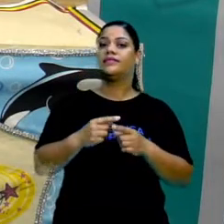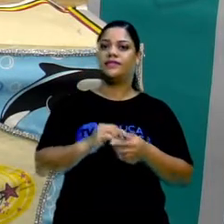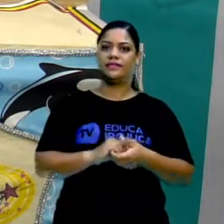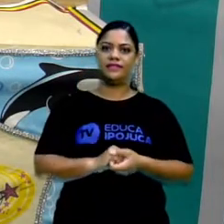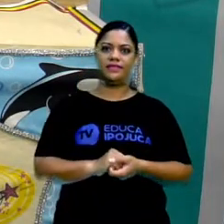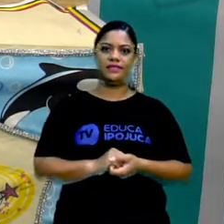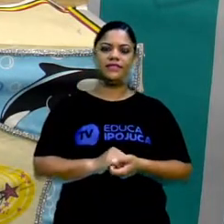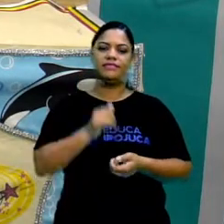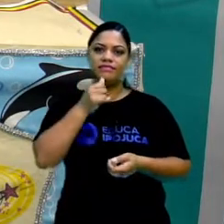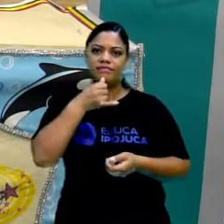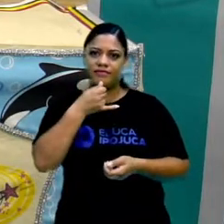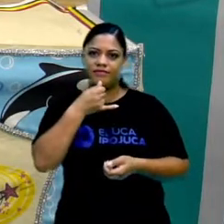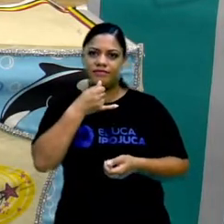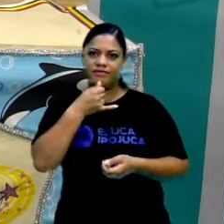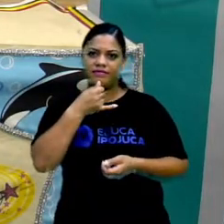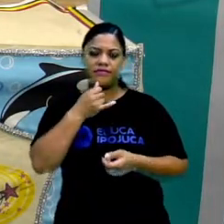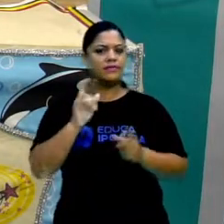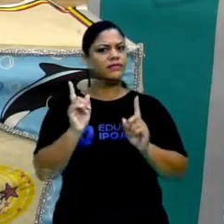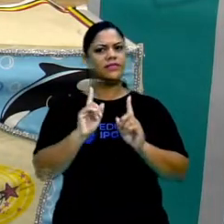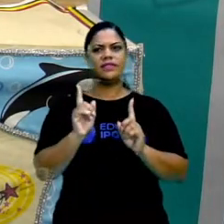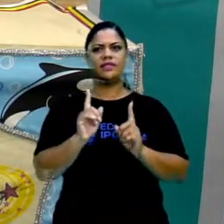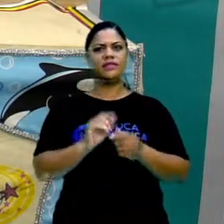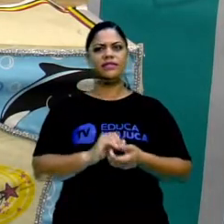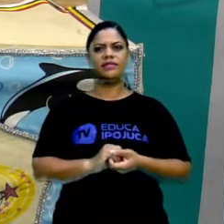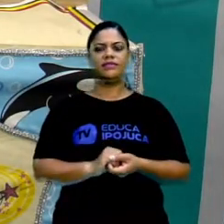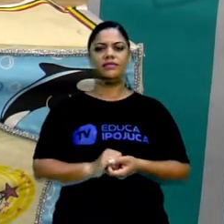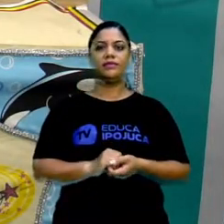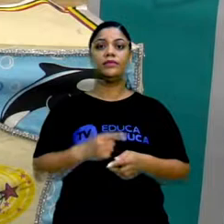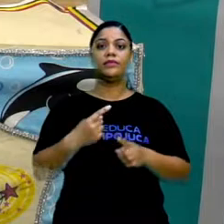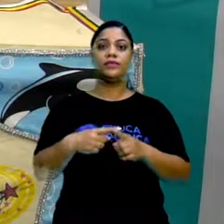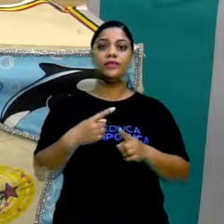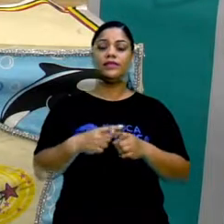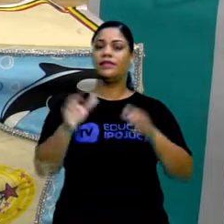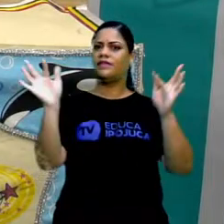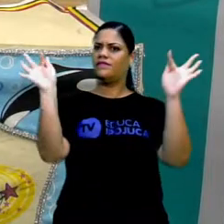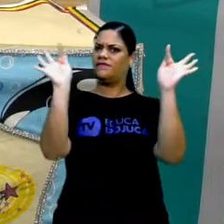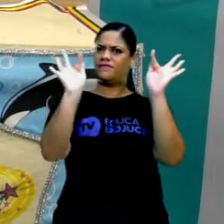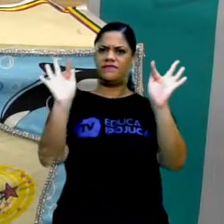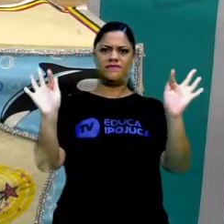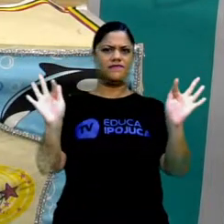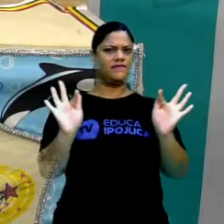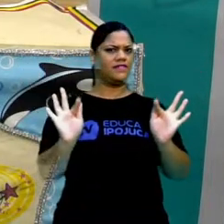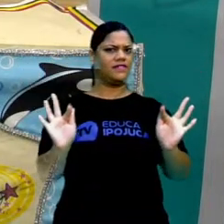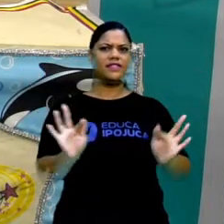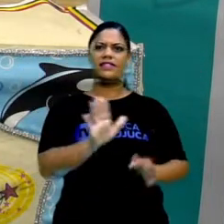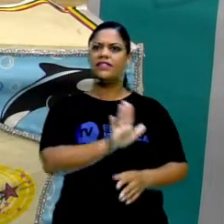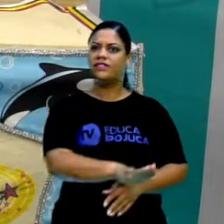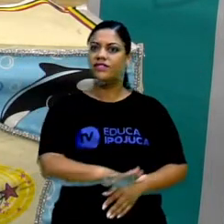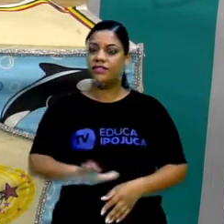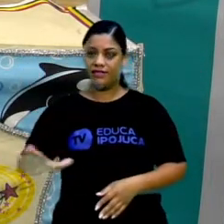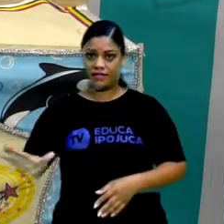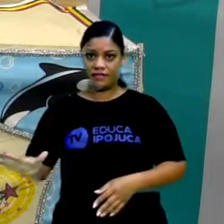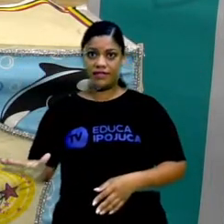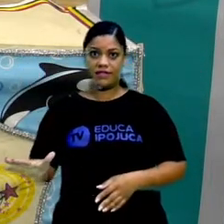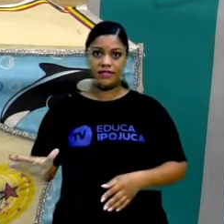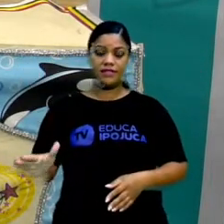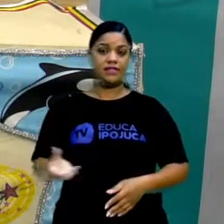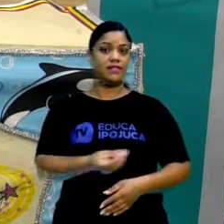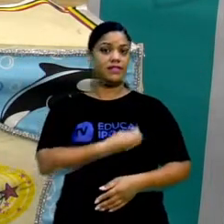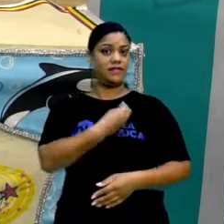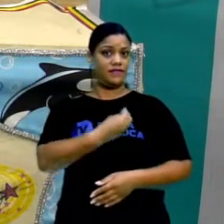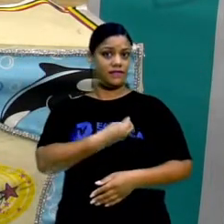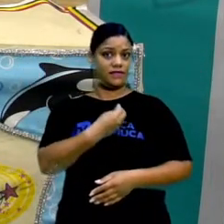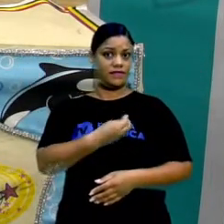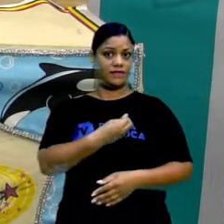Porque ele era triste. Não. Ele foi muito feliz, crianças. Quando ele era